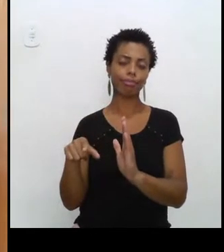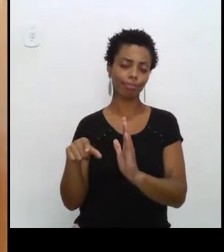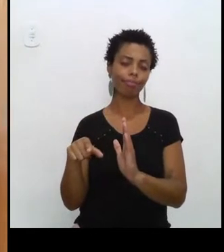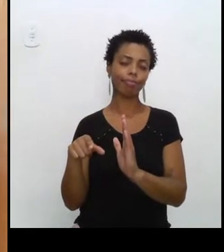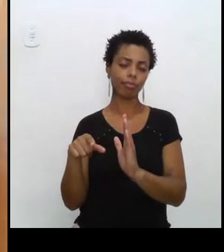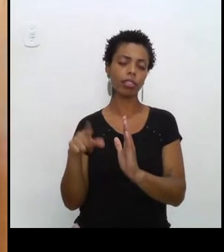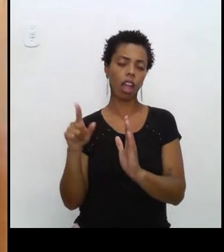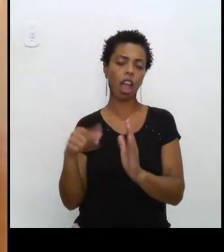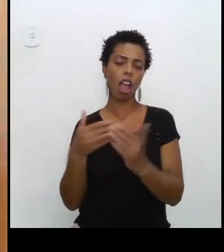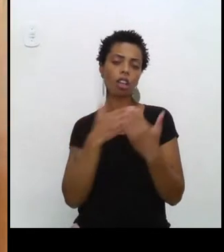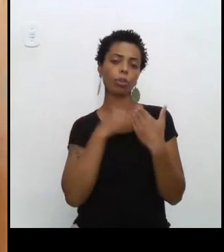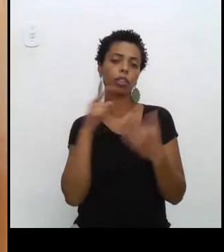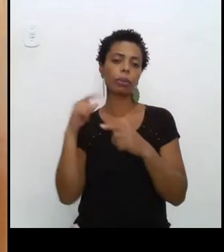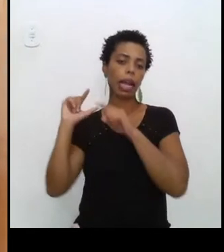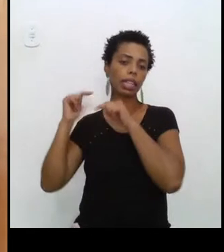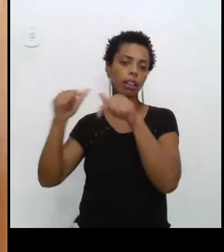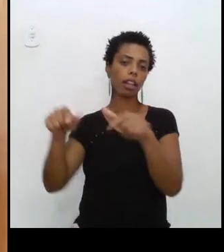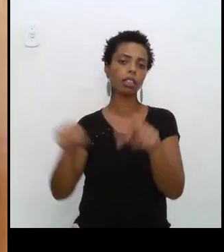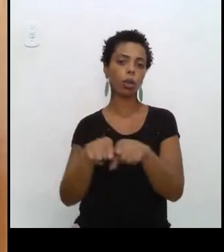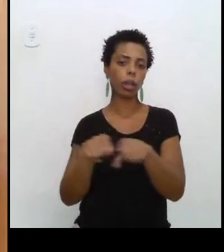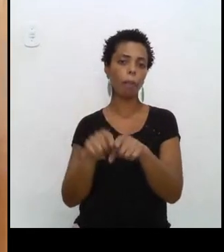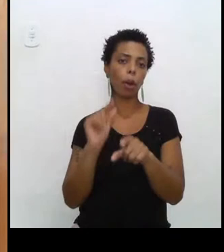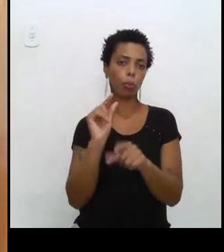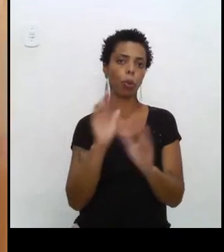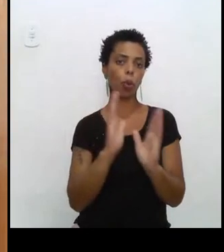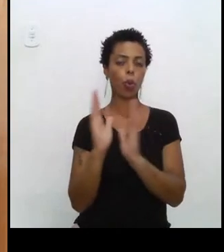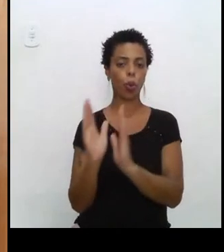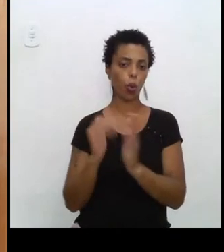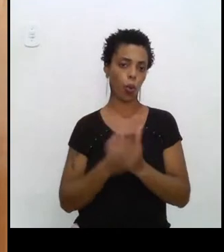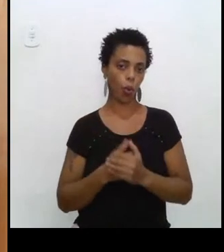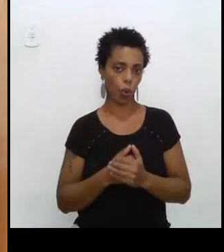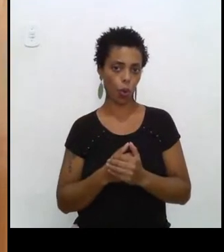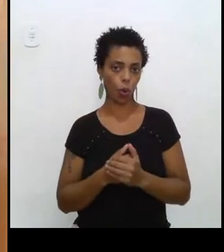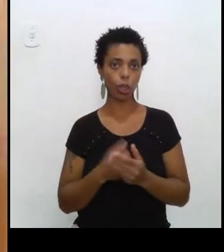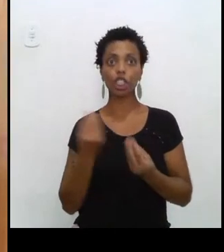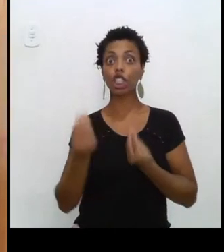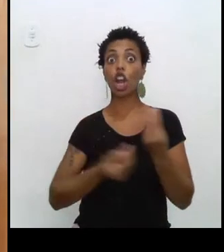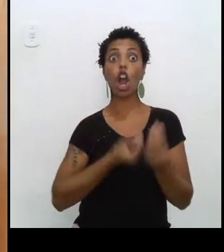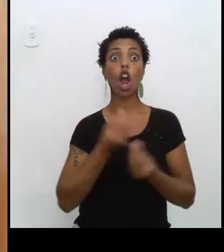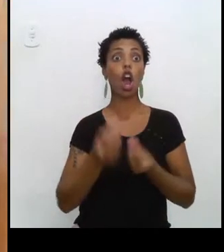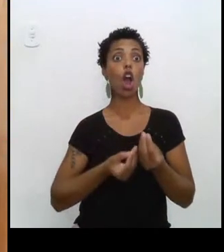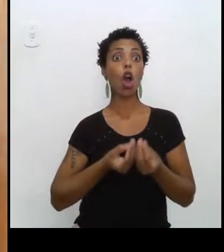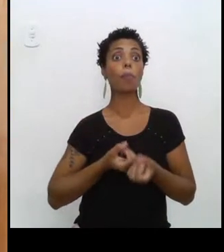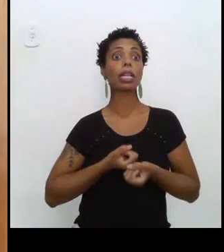onde é comum de expressar não através dele furou